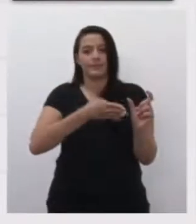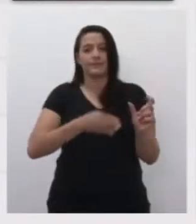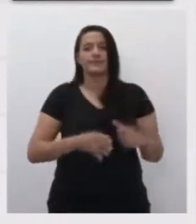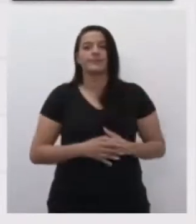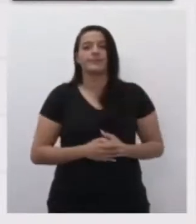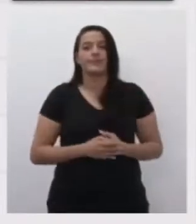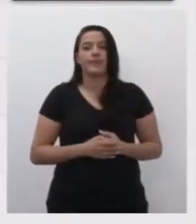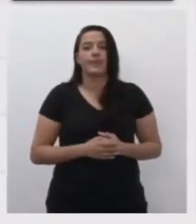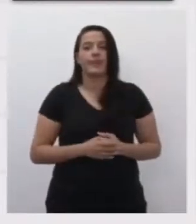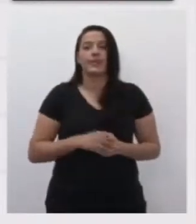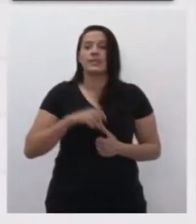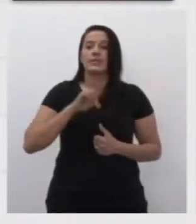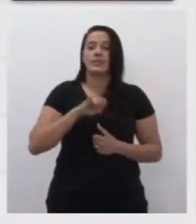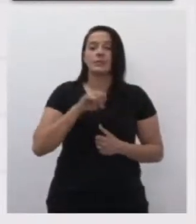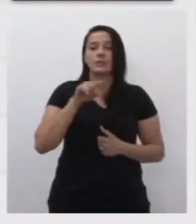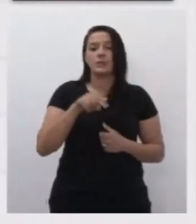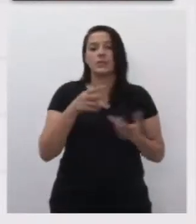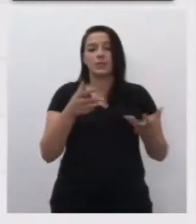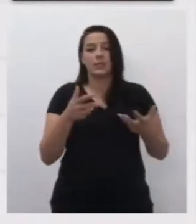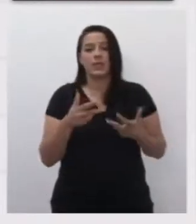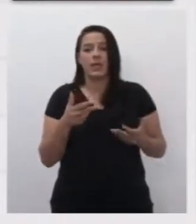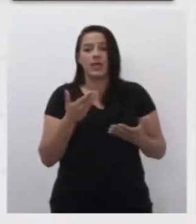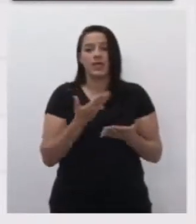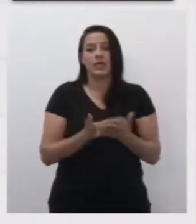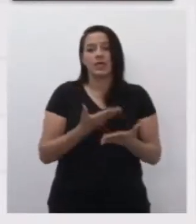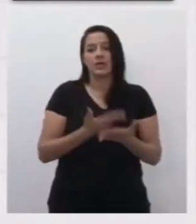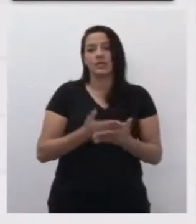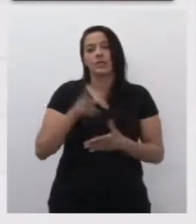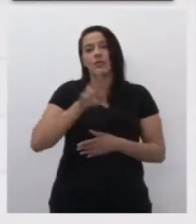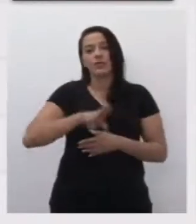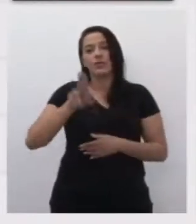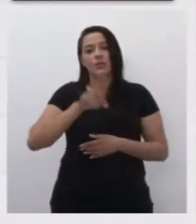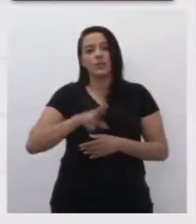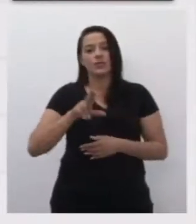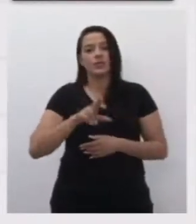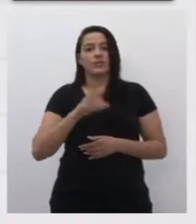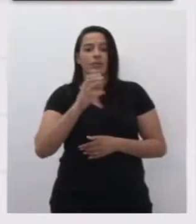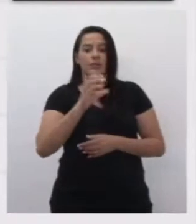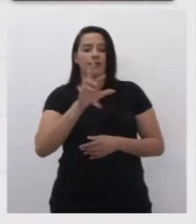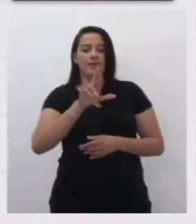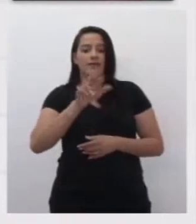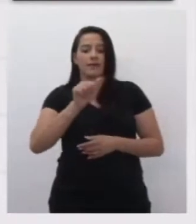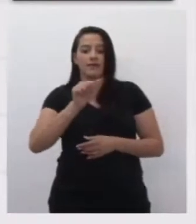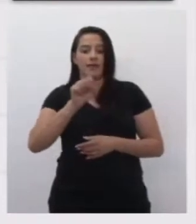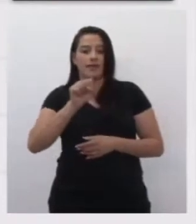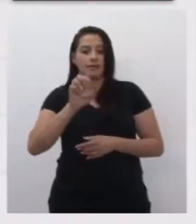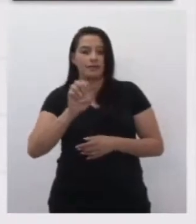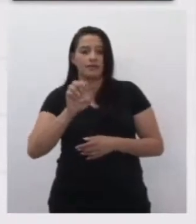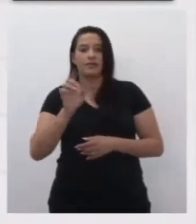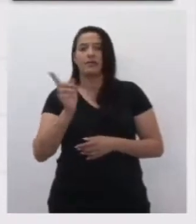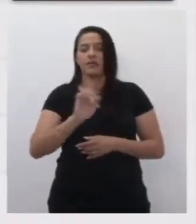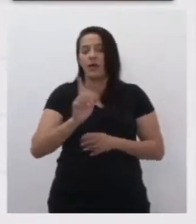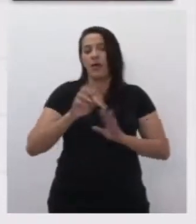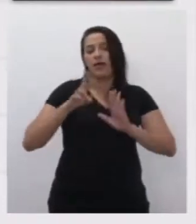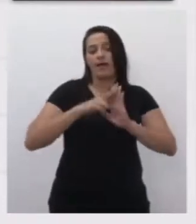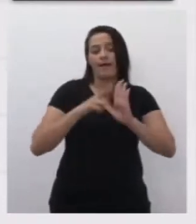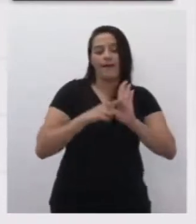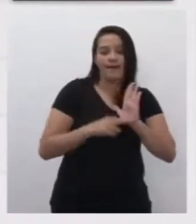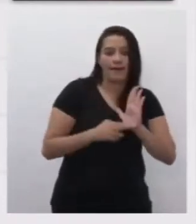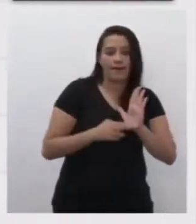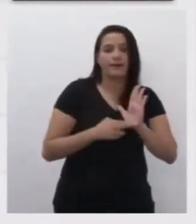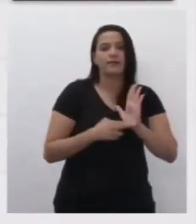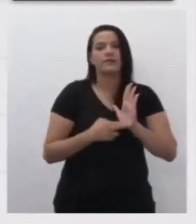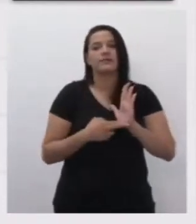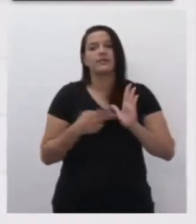se você quer uma aula sobre uso da crase, não procure por crase, procure por regras gramaticais ou regras de